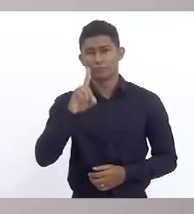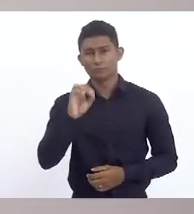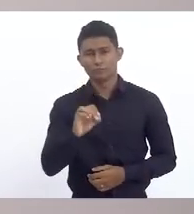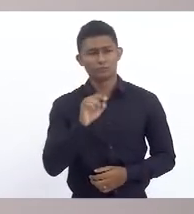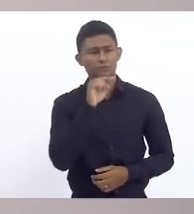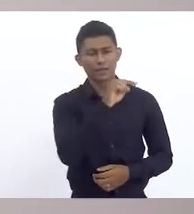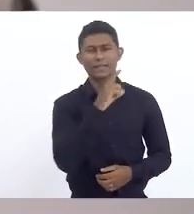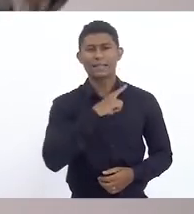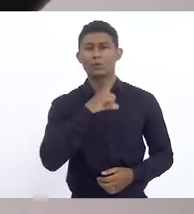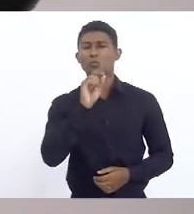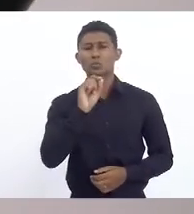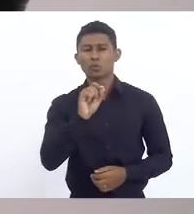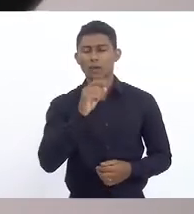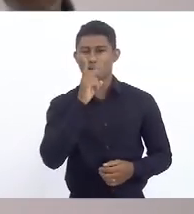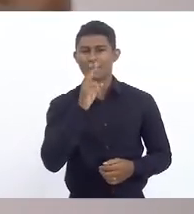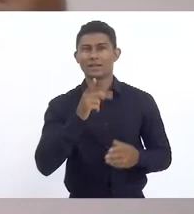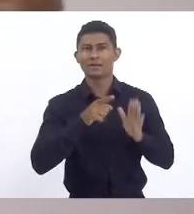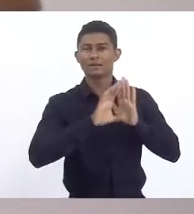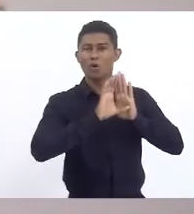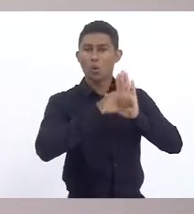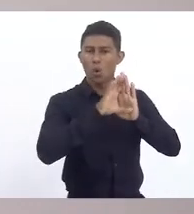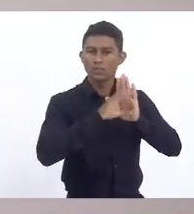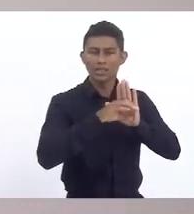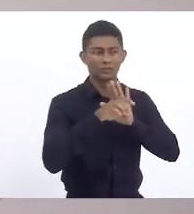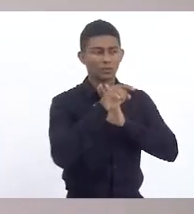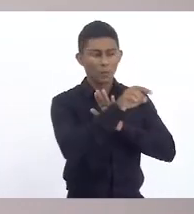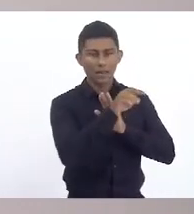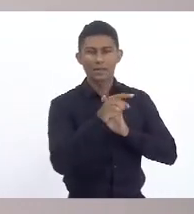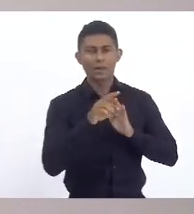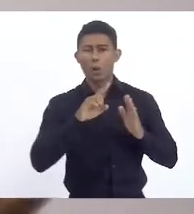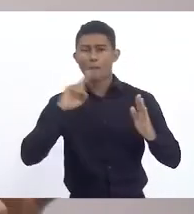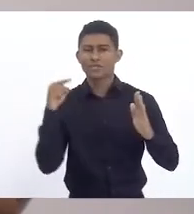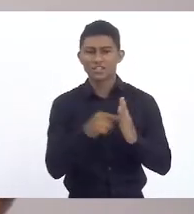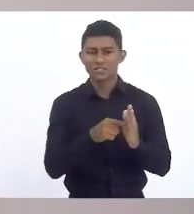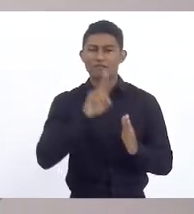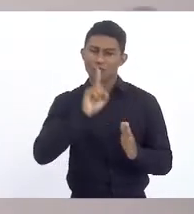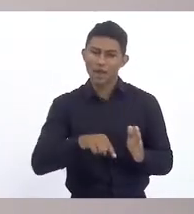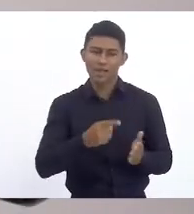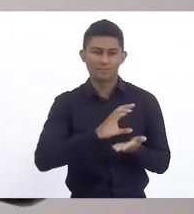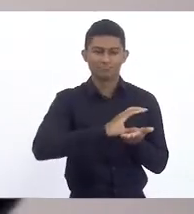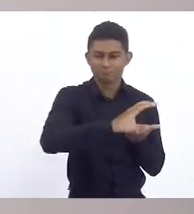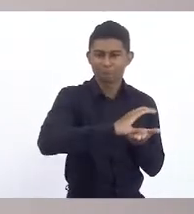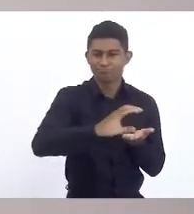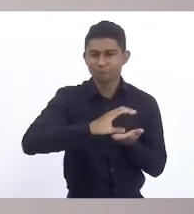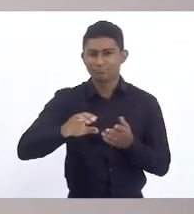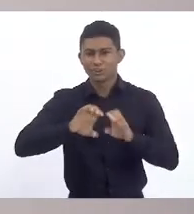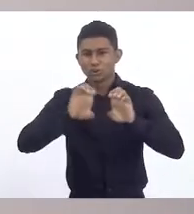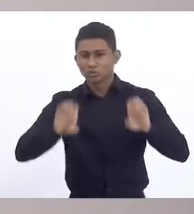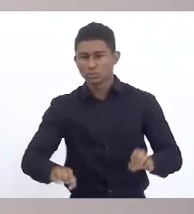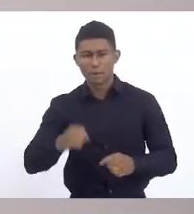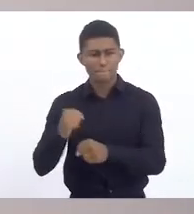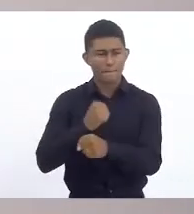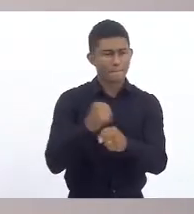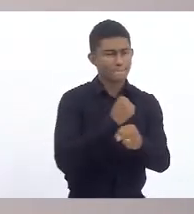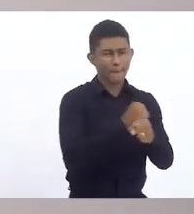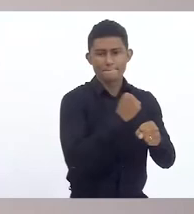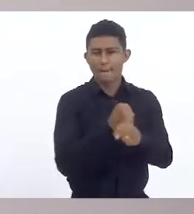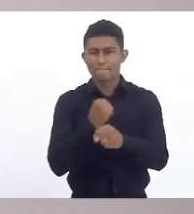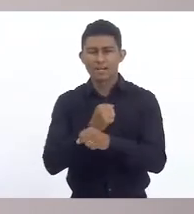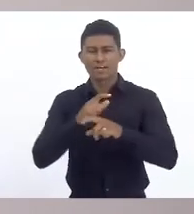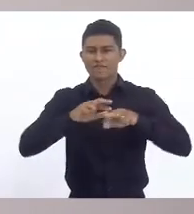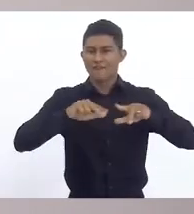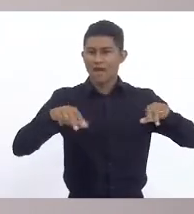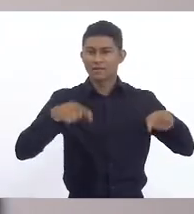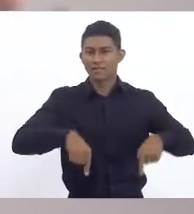conceito que ele nasce nesse sentido, e não houve óbice em relação do governo em relação a isso. Então, a necessidade da